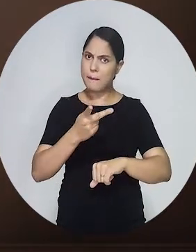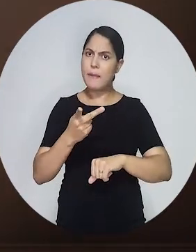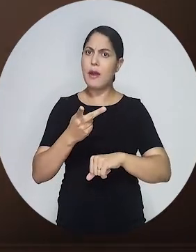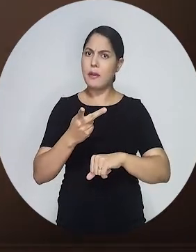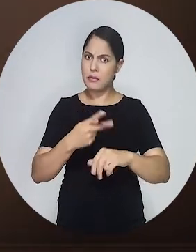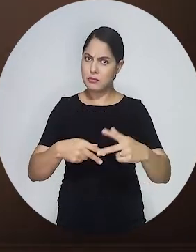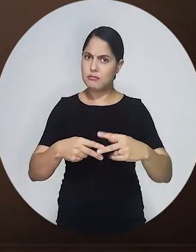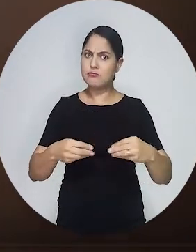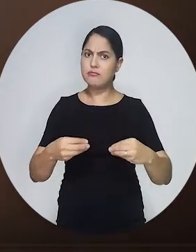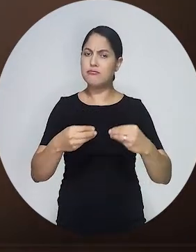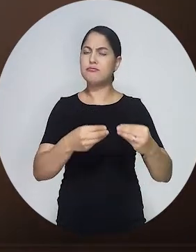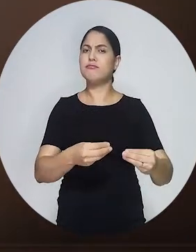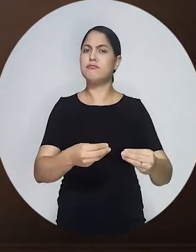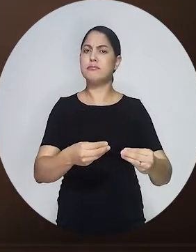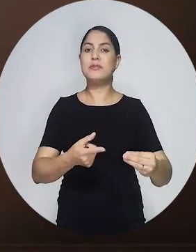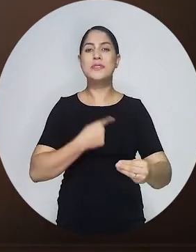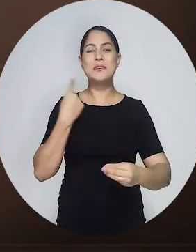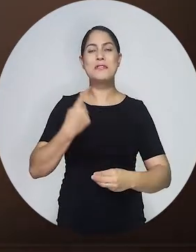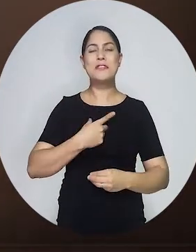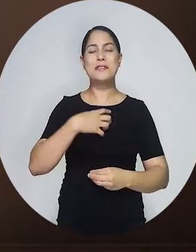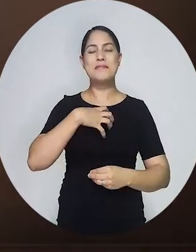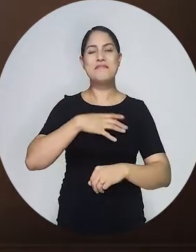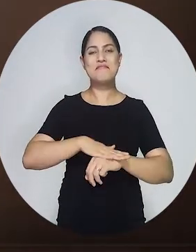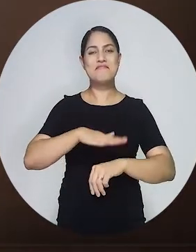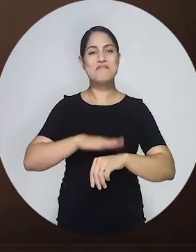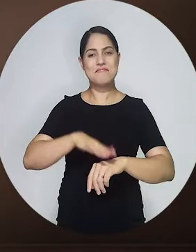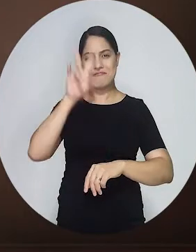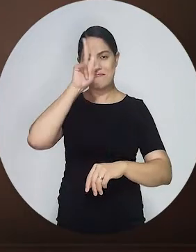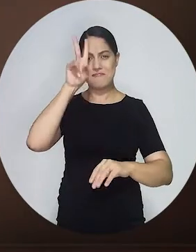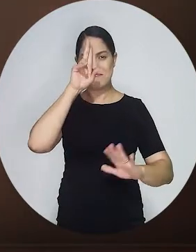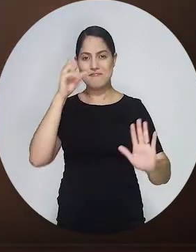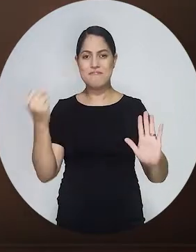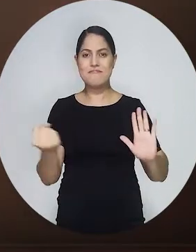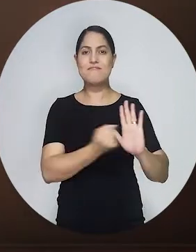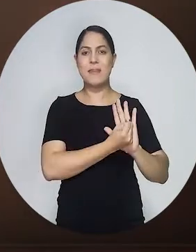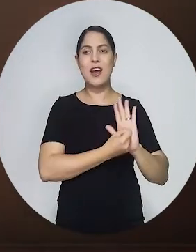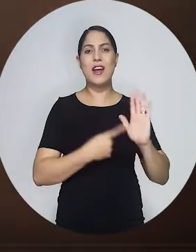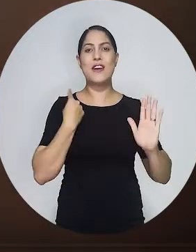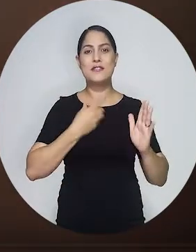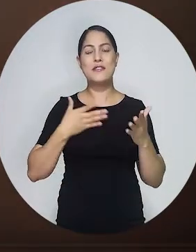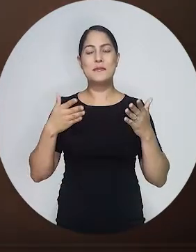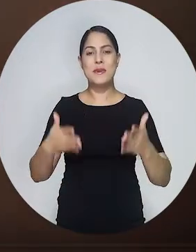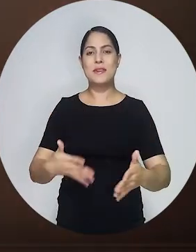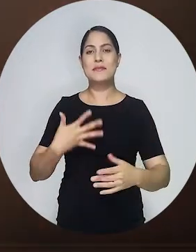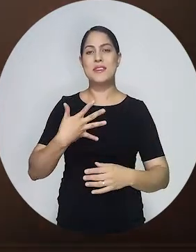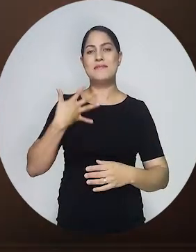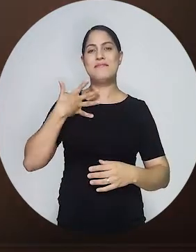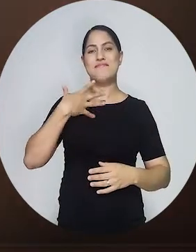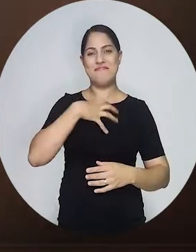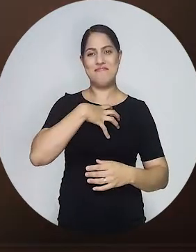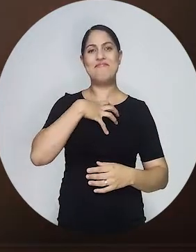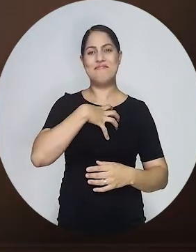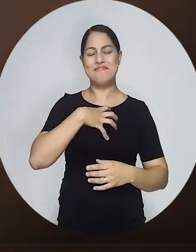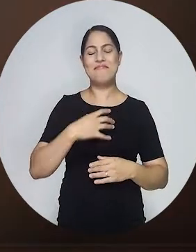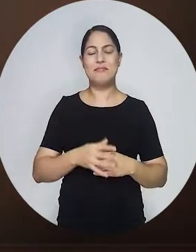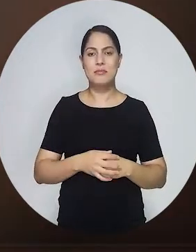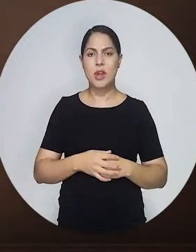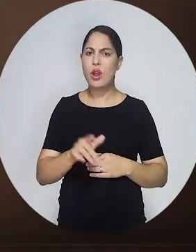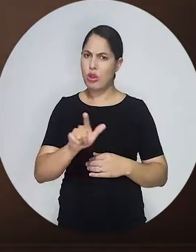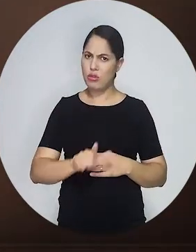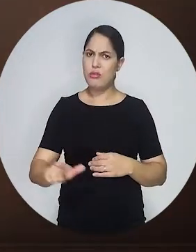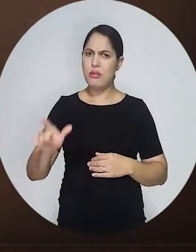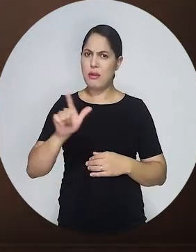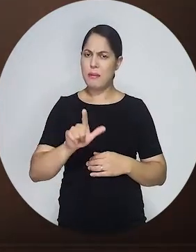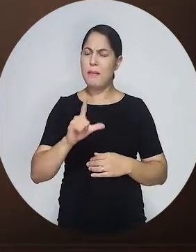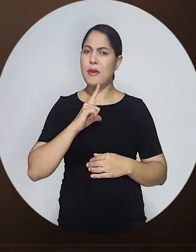premiado internacionalmente. E temos também orgulho de compor este momento histórico. Nesta